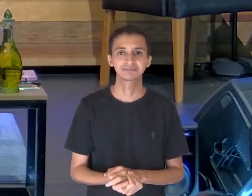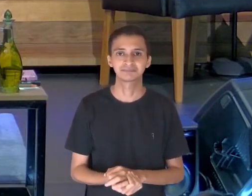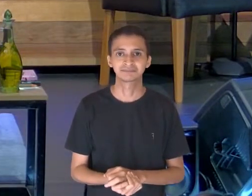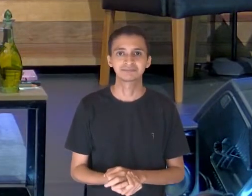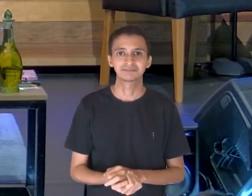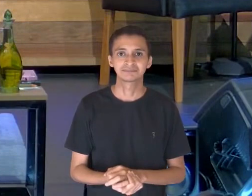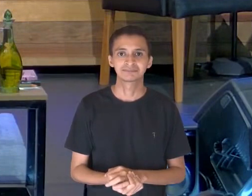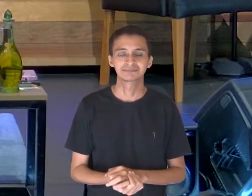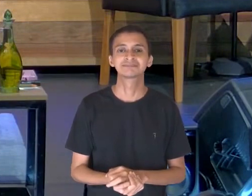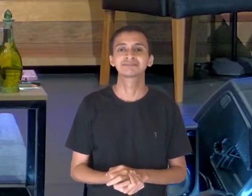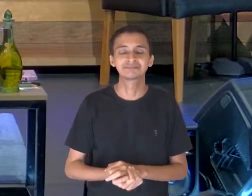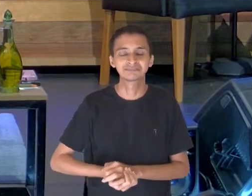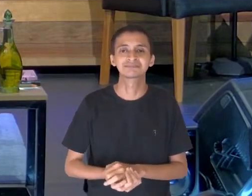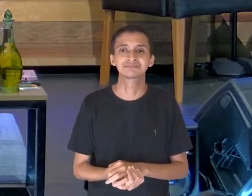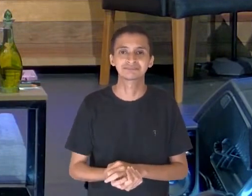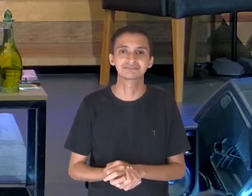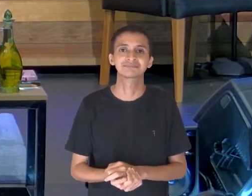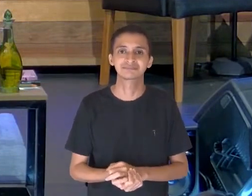Pois fique.